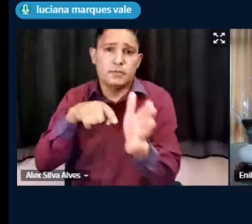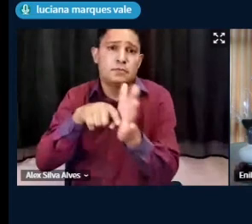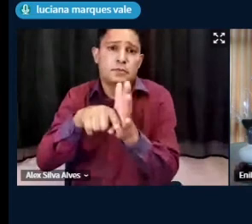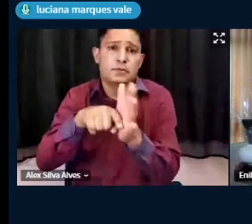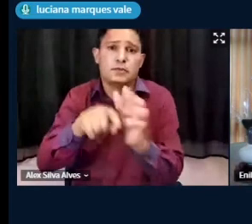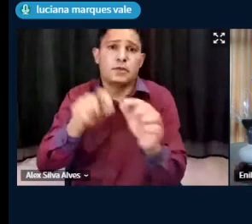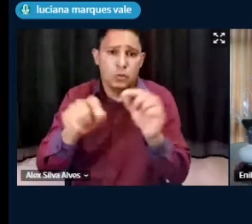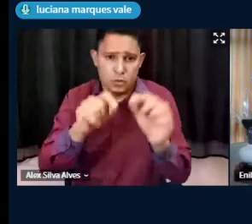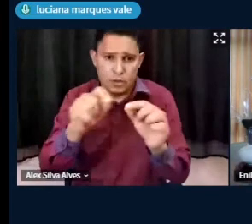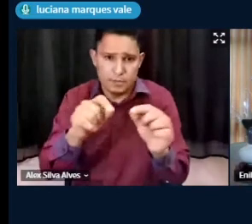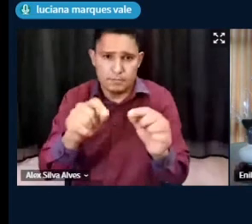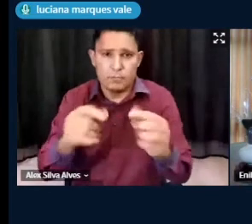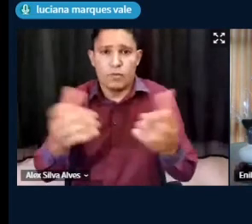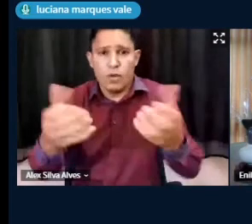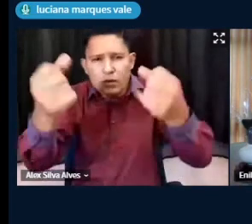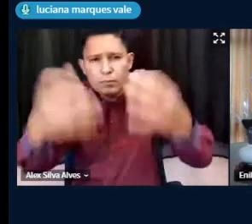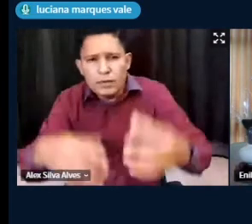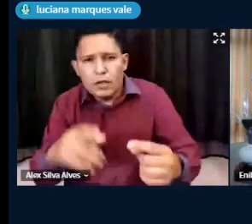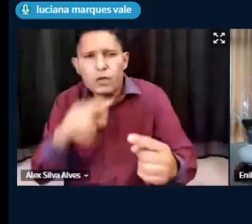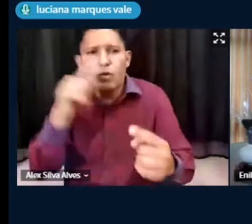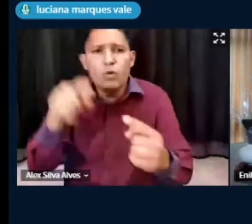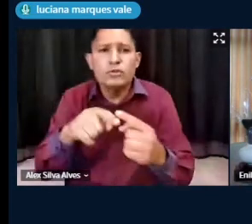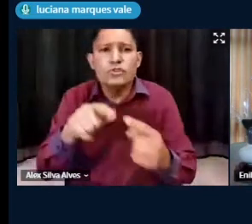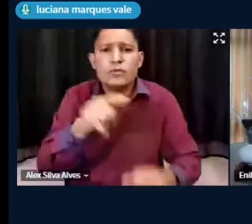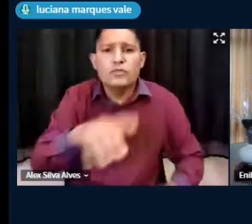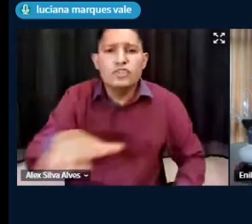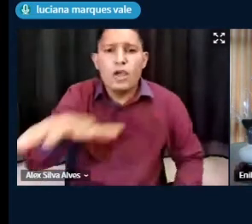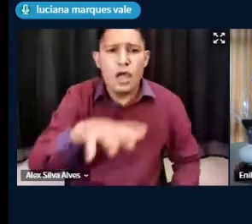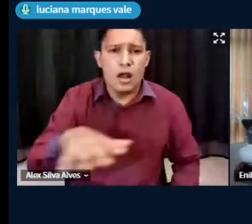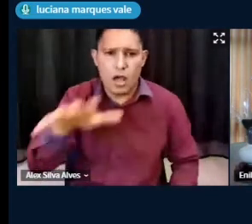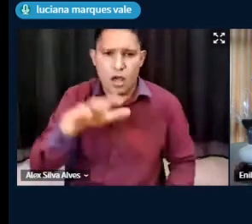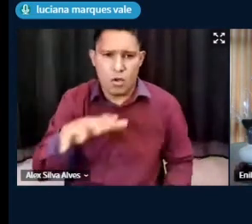Bom, os objetivos, como objetivo geral,